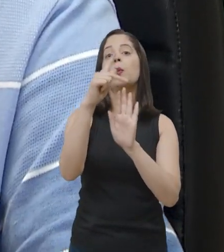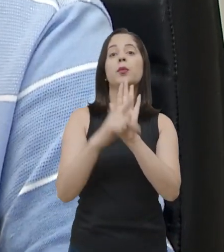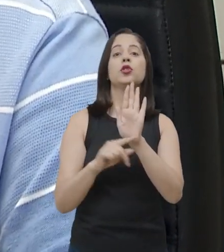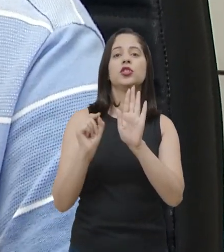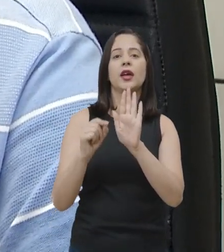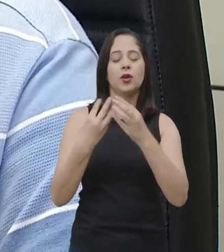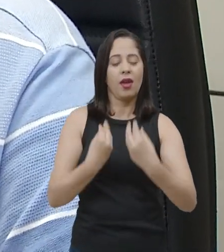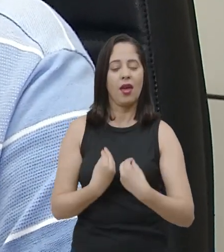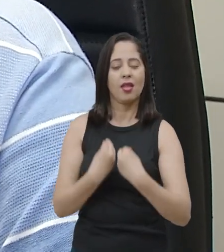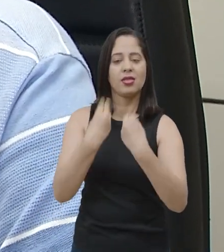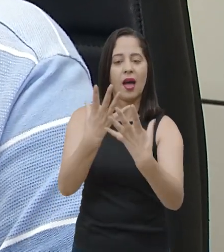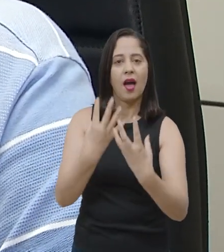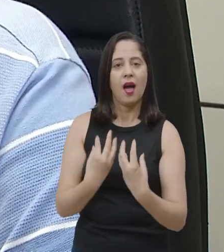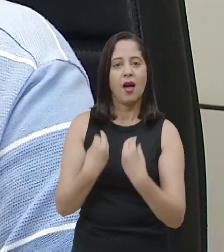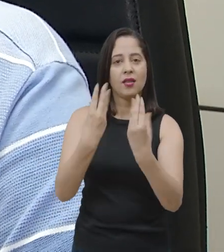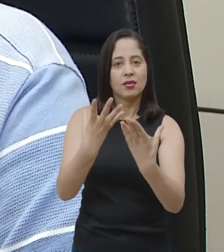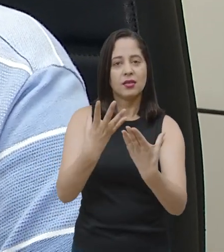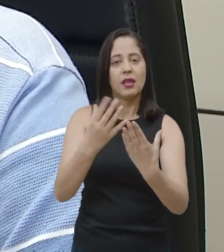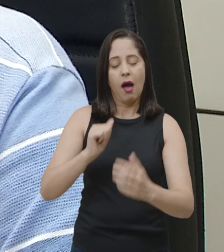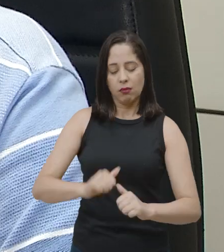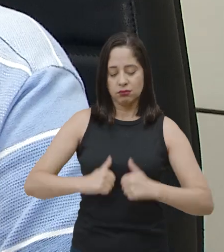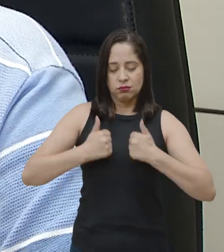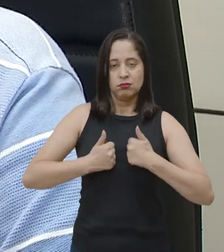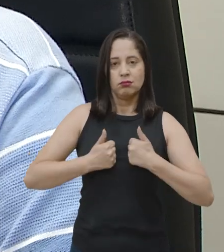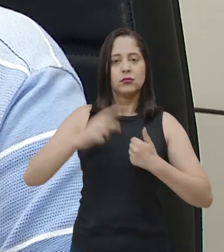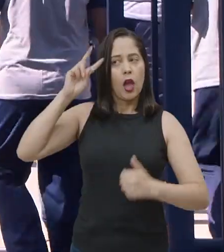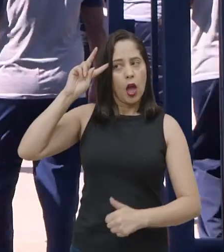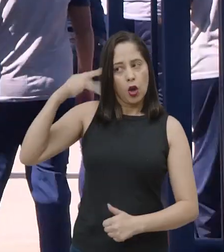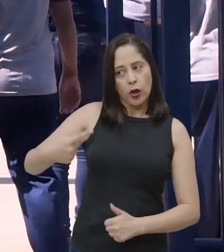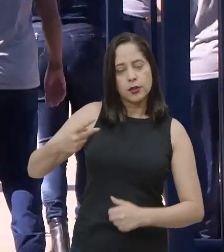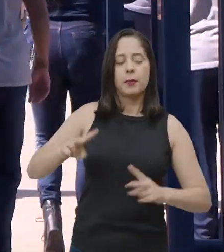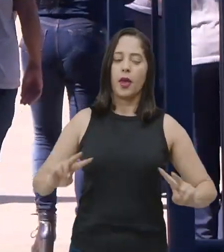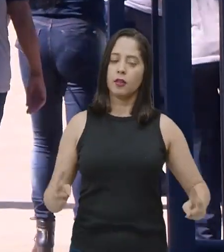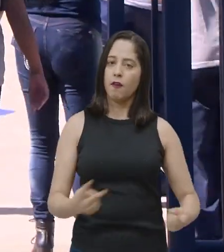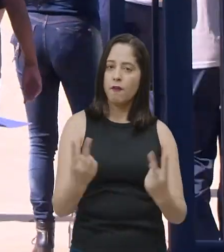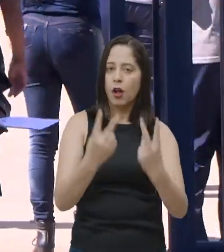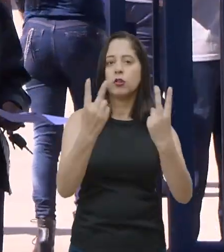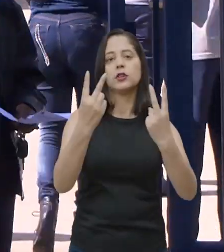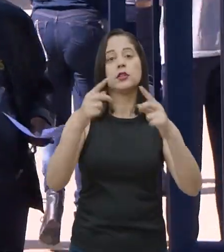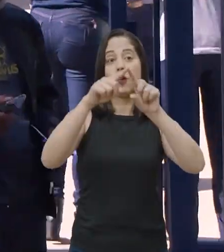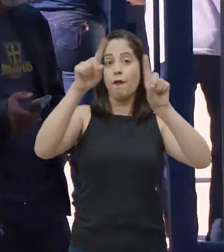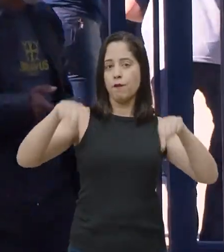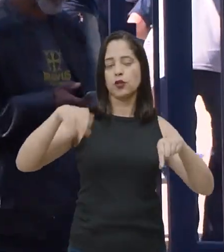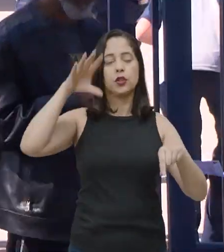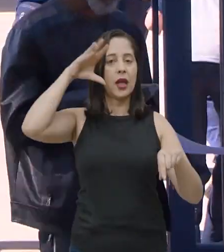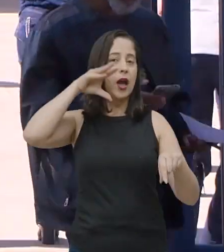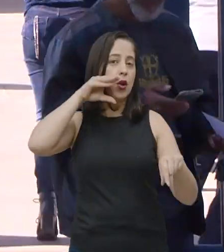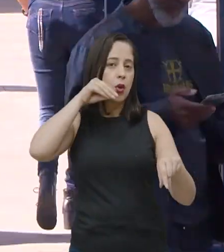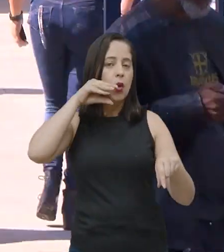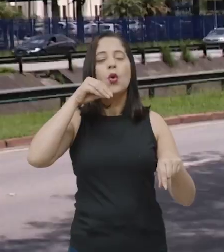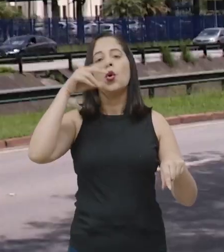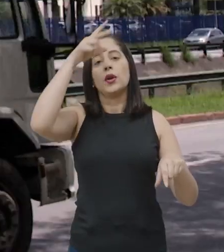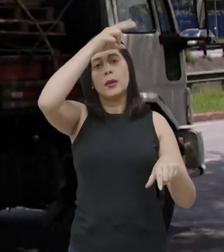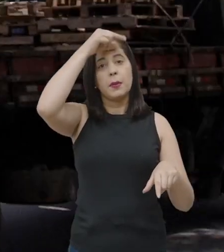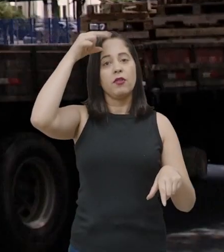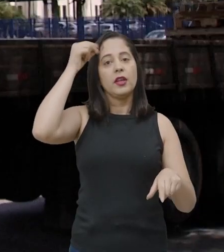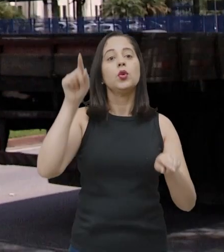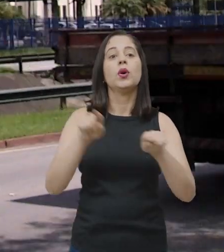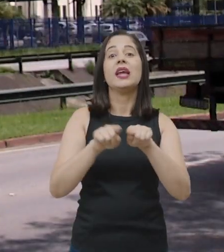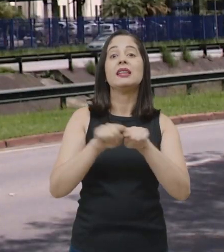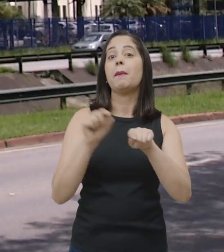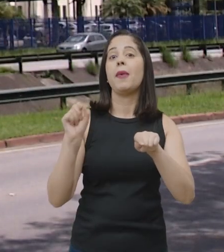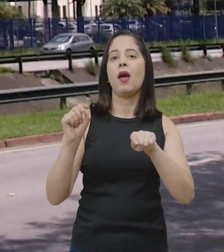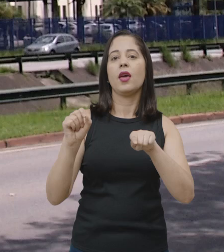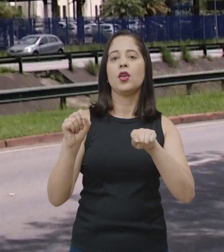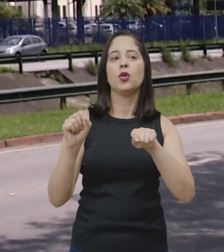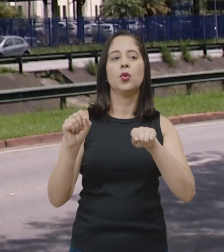do projeto é proporcionar bem-estar, reconhecimento e valorização aos servidores do Poder Executivo, além da